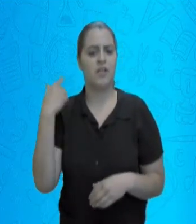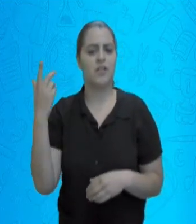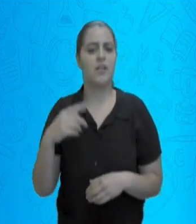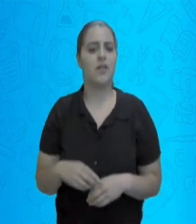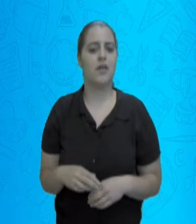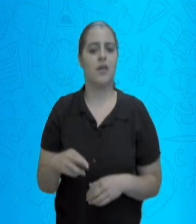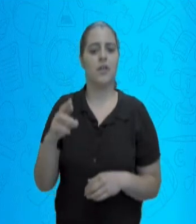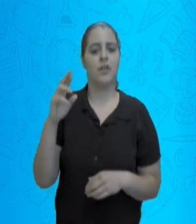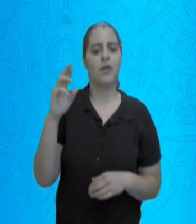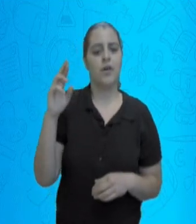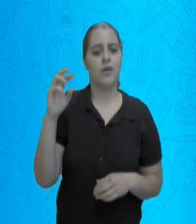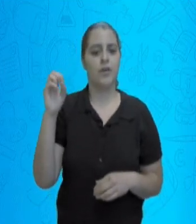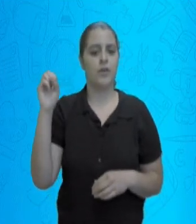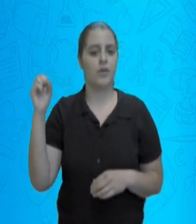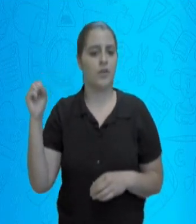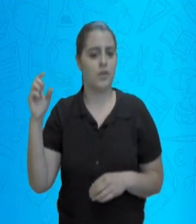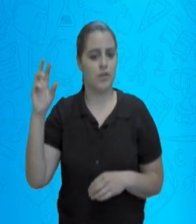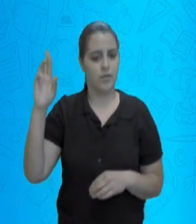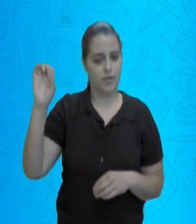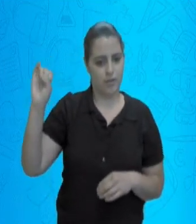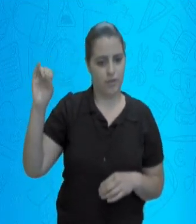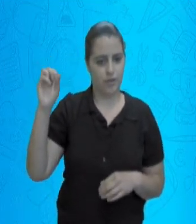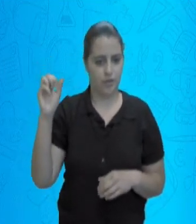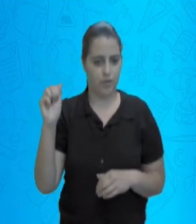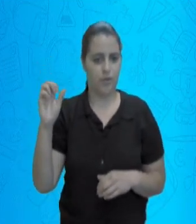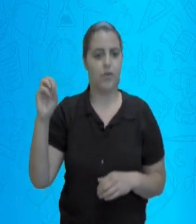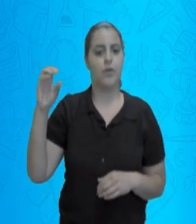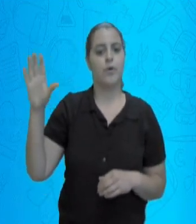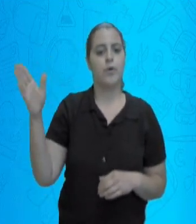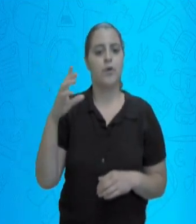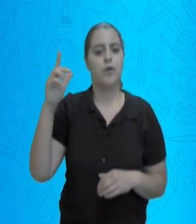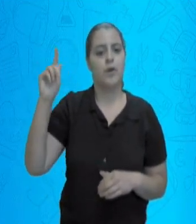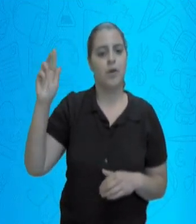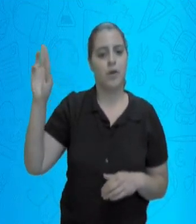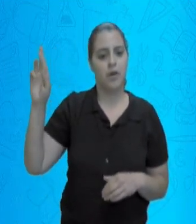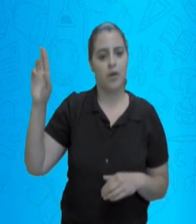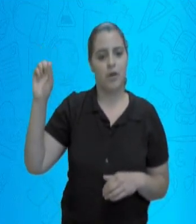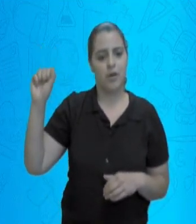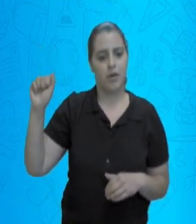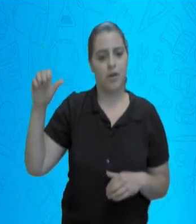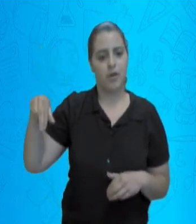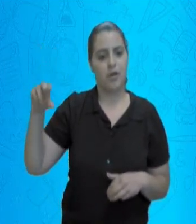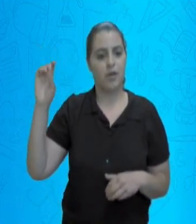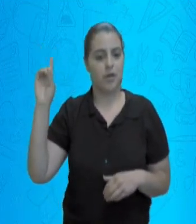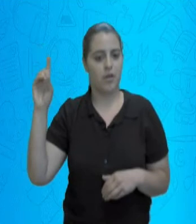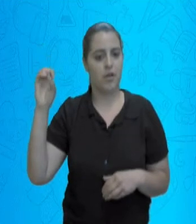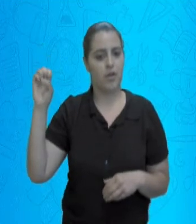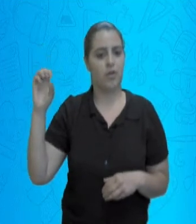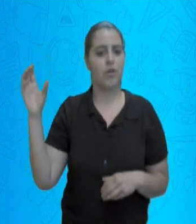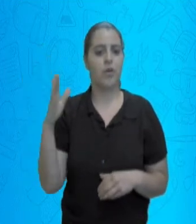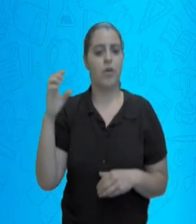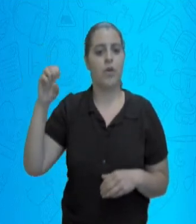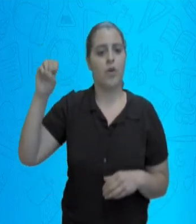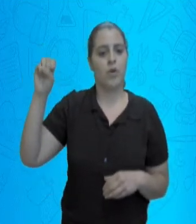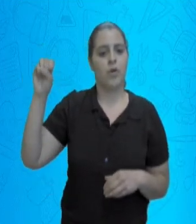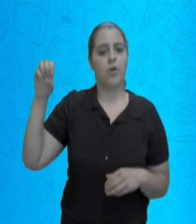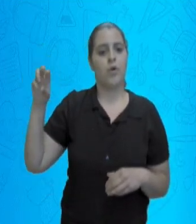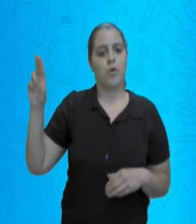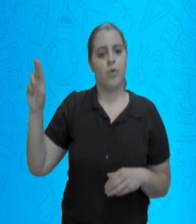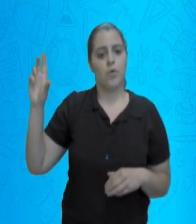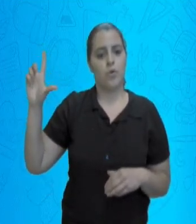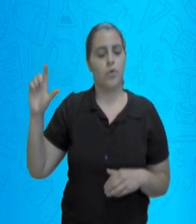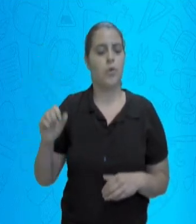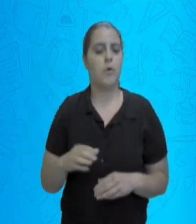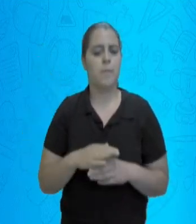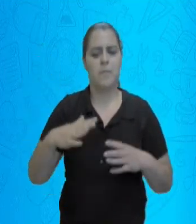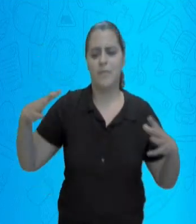Rio Grande do Sul, a situação é outra, o estilo de vida é outra, a forma de se vestir é outra. Então a gente precisa entender que o Brasil é muito grande